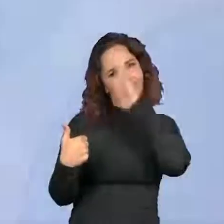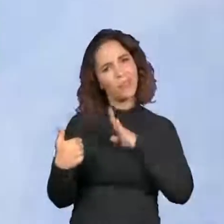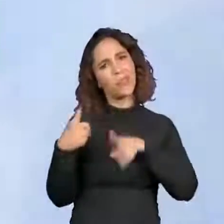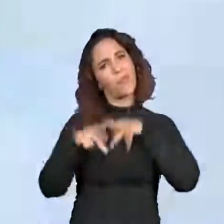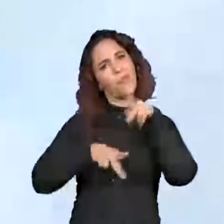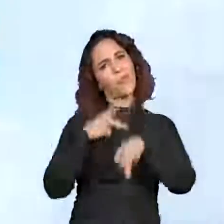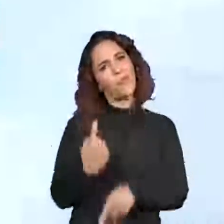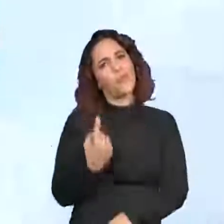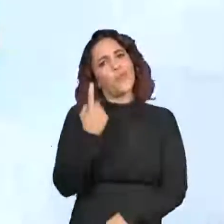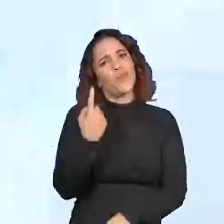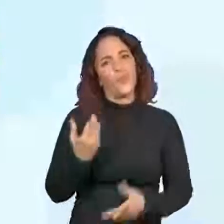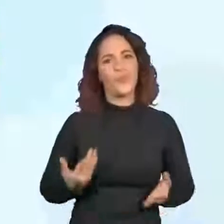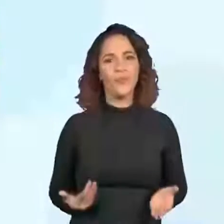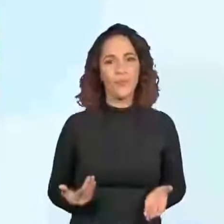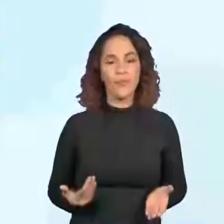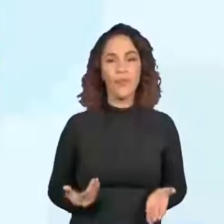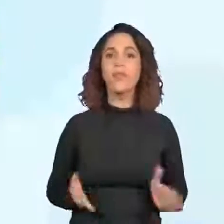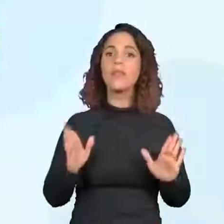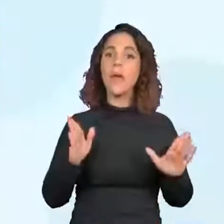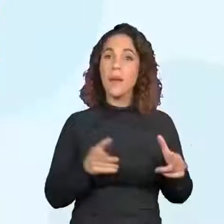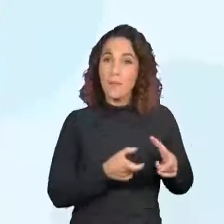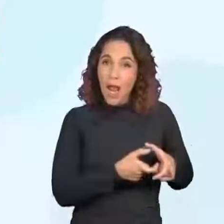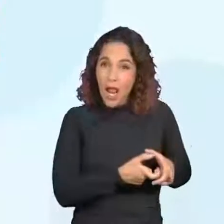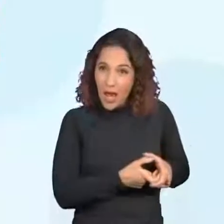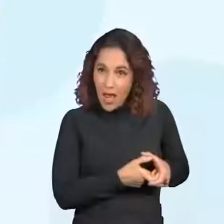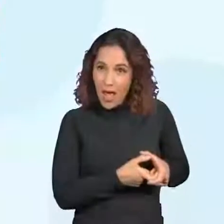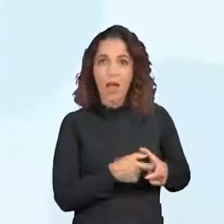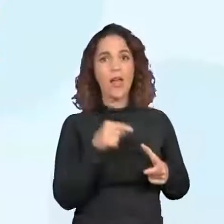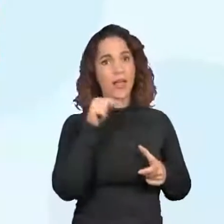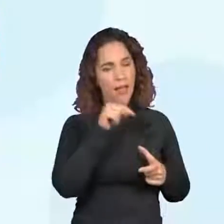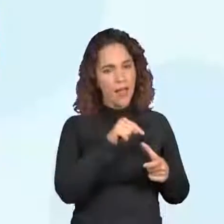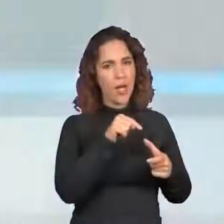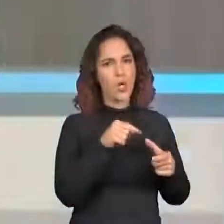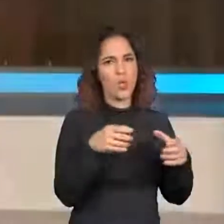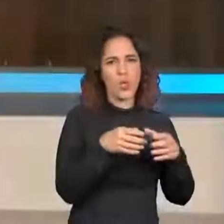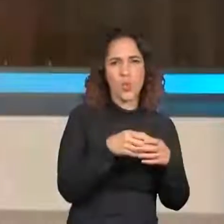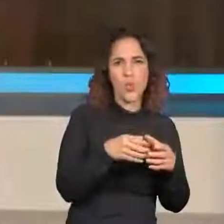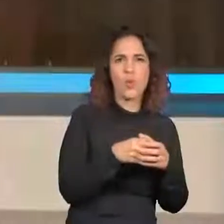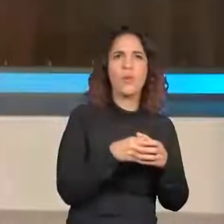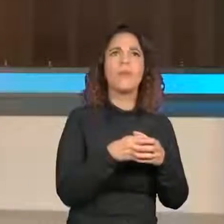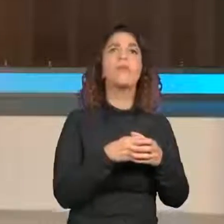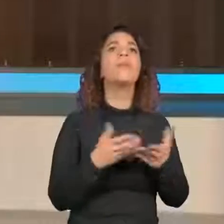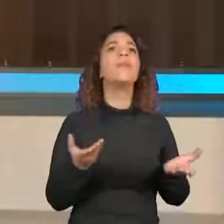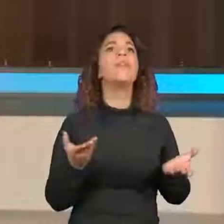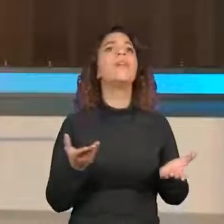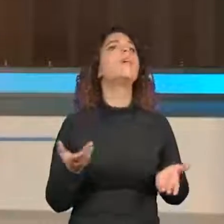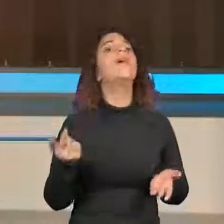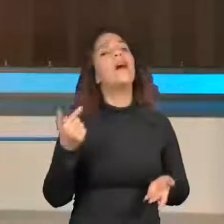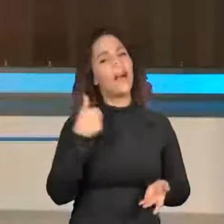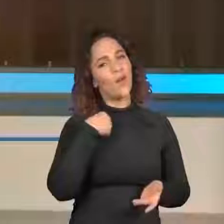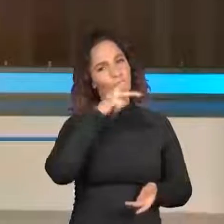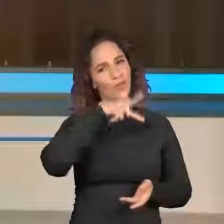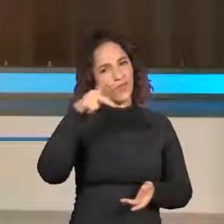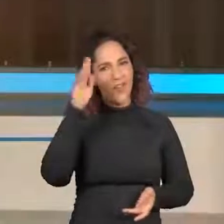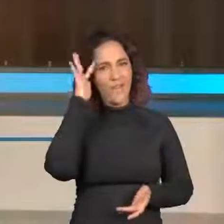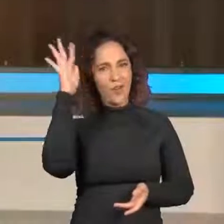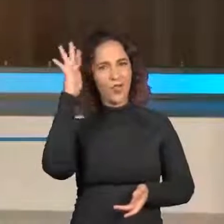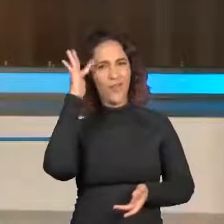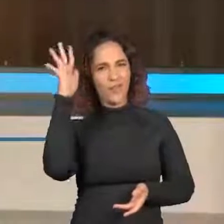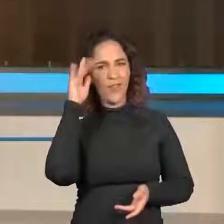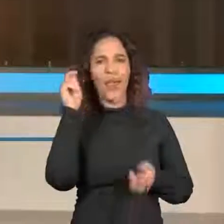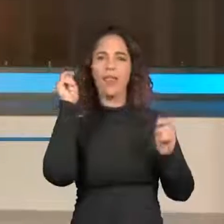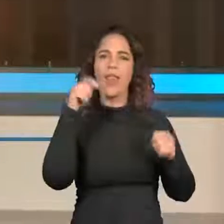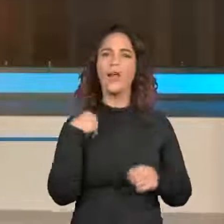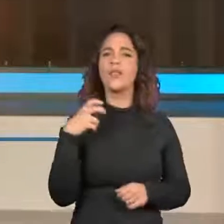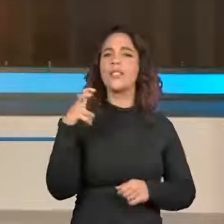povo único. E quando a gente fala em minorias, nossa, com a boa professora de filosofia, eu poderia ficar para vocês aqui uns 50